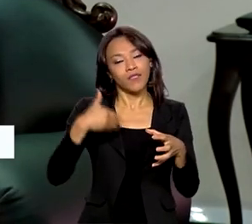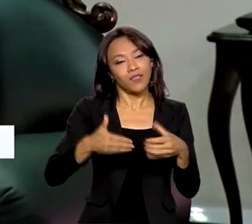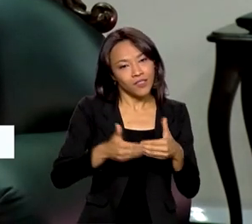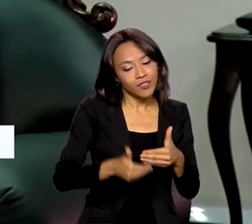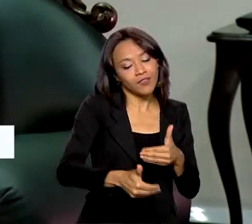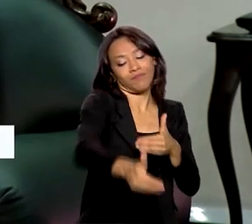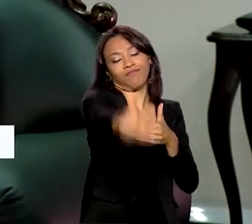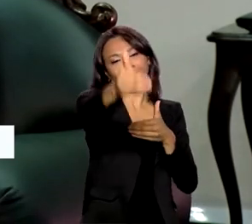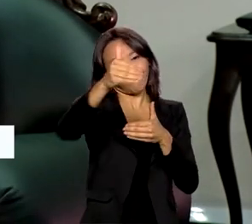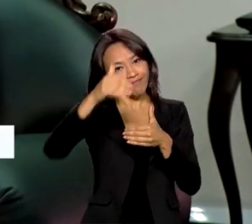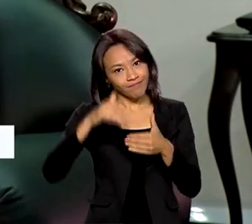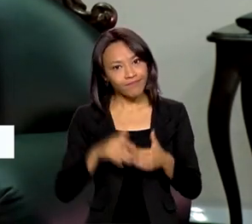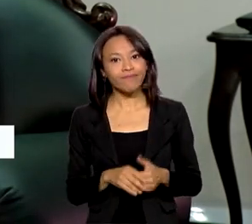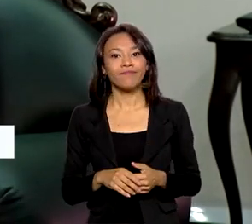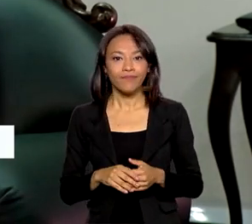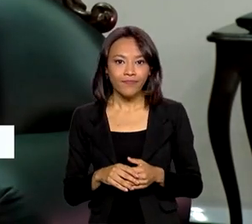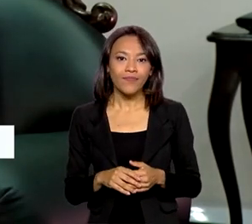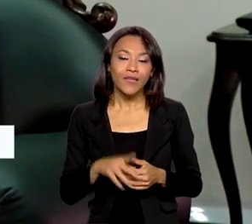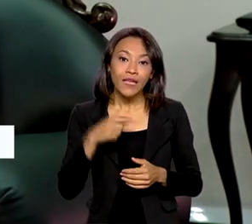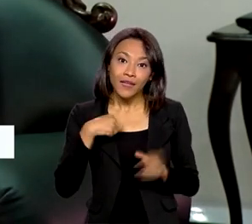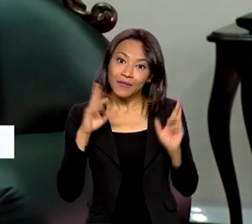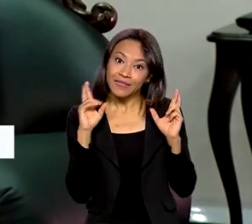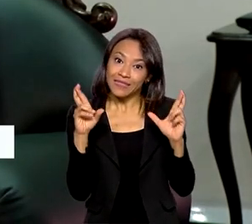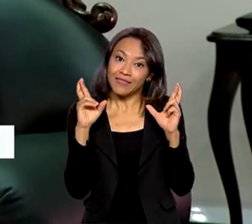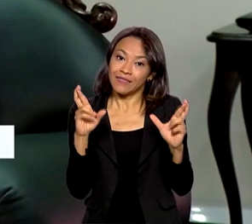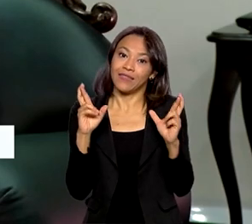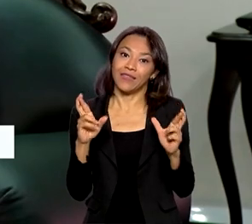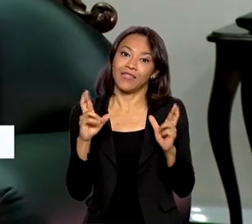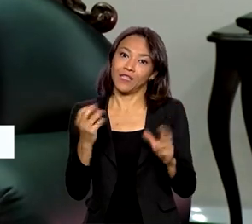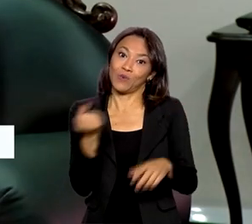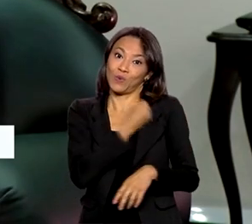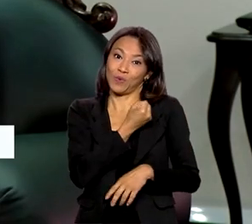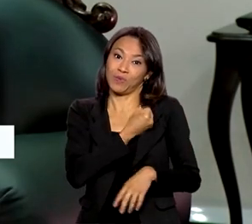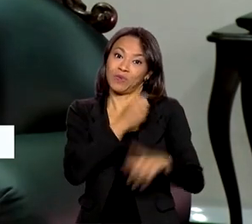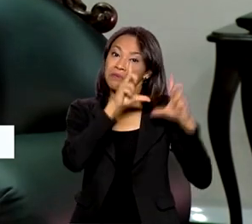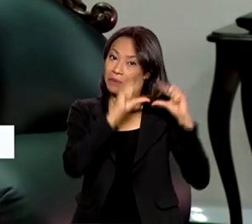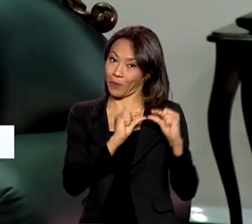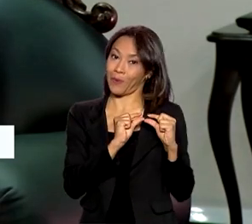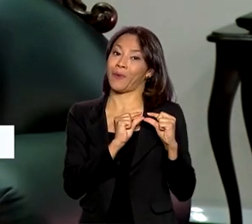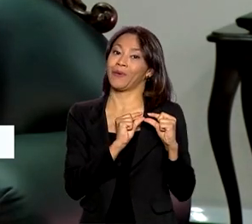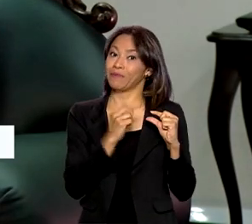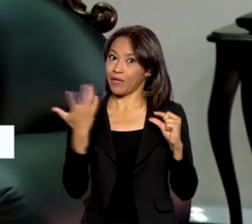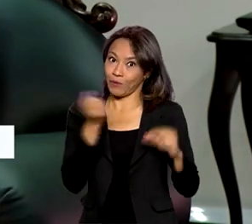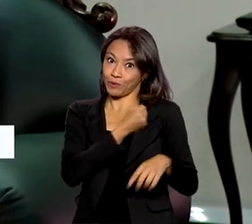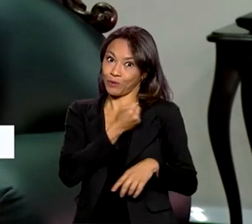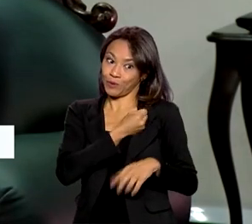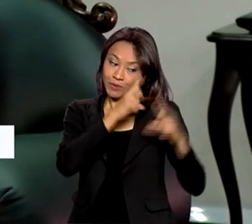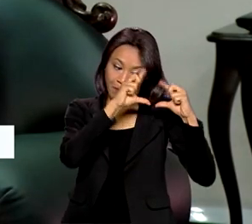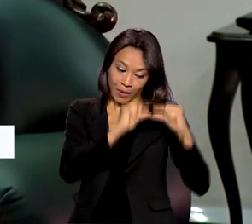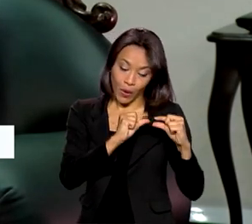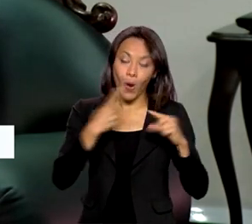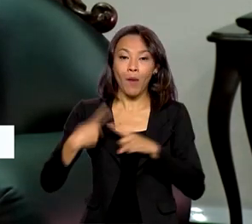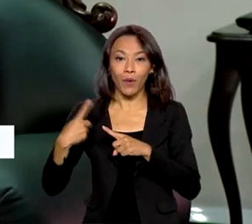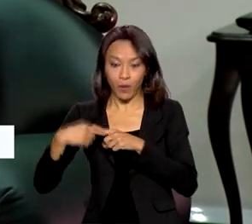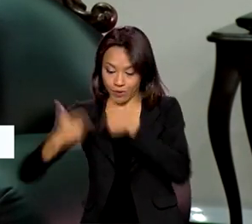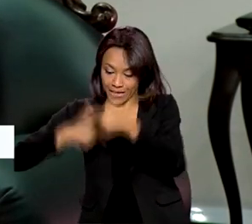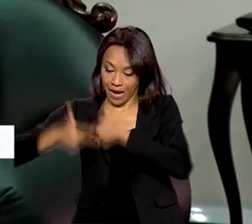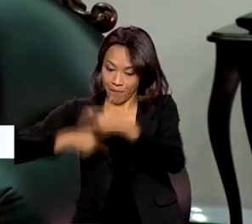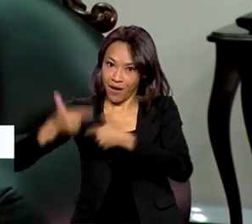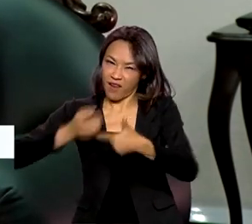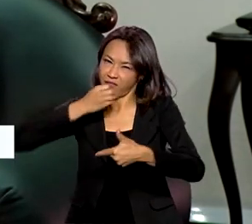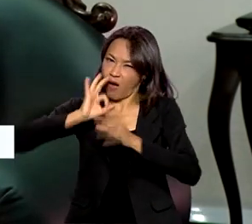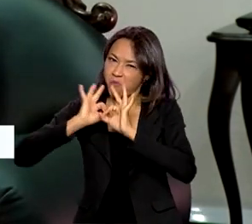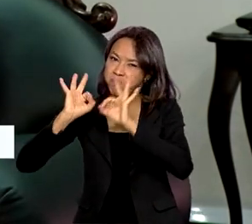a gente possa desencadear e espero que com números menores porque quando se os números são menores é porque eu trabalho tá